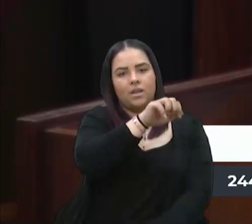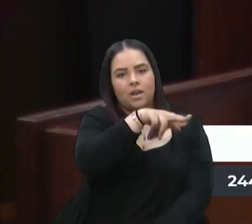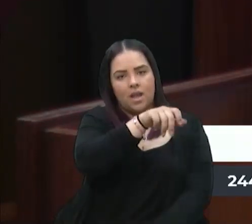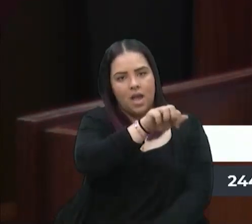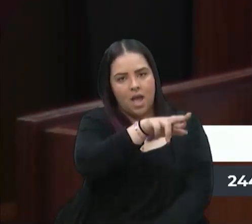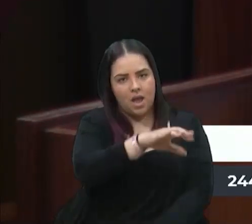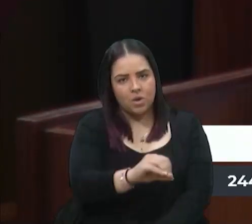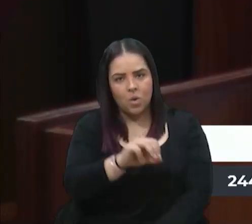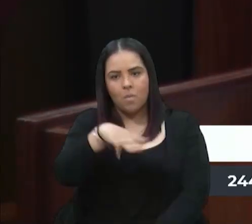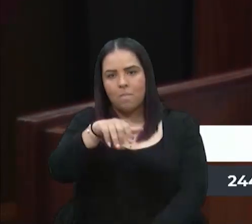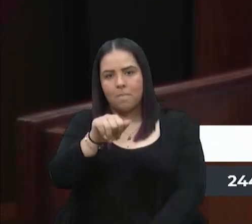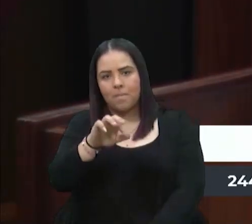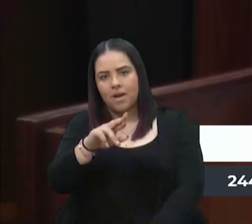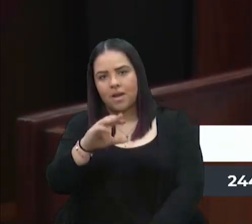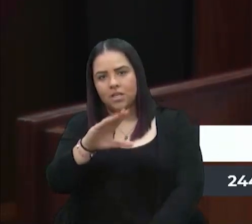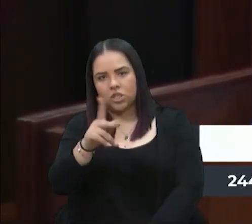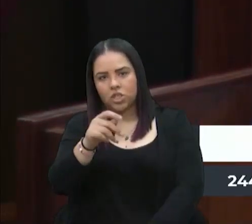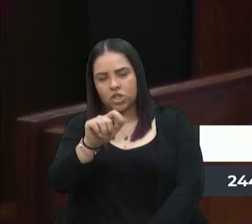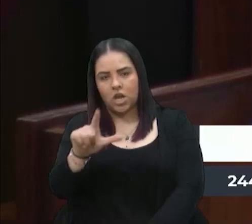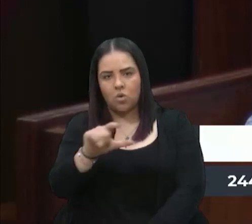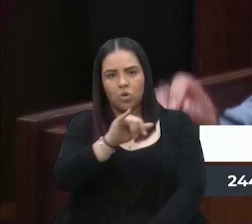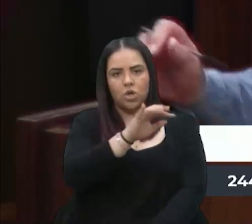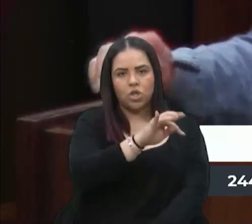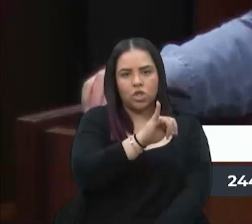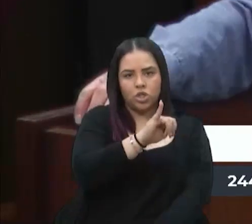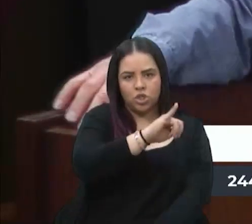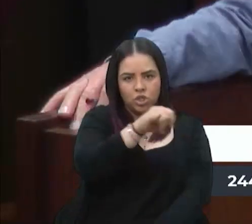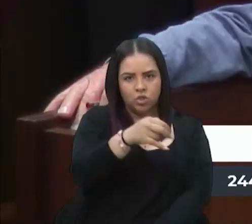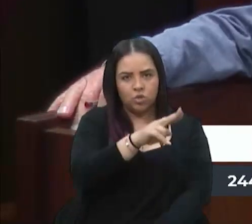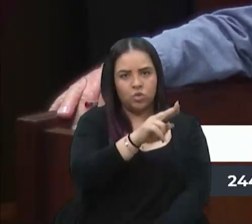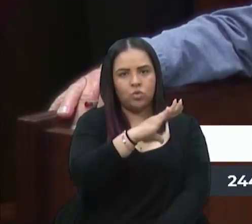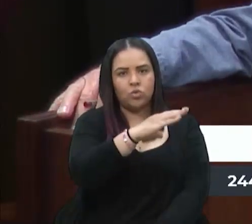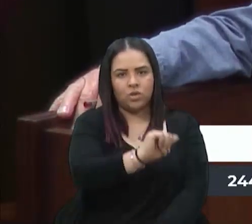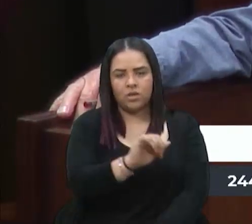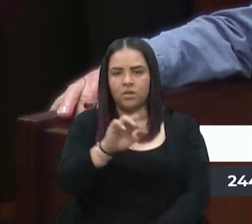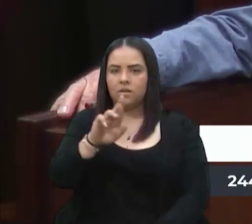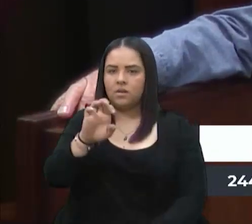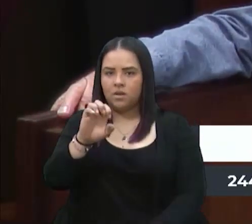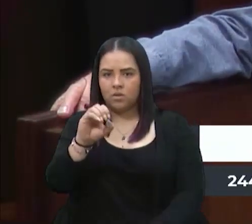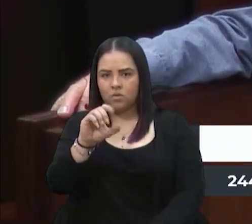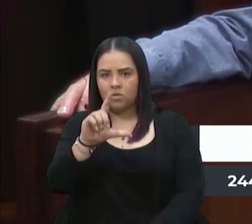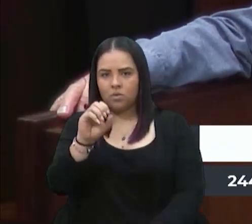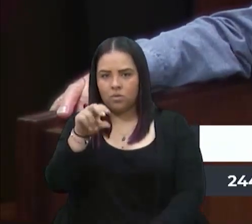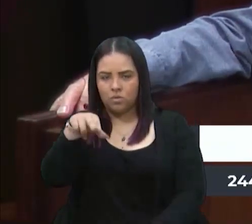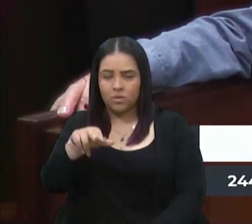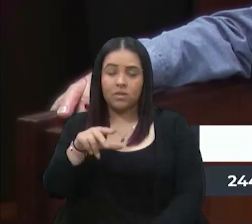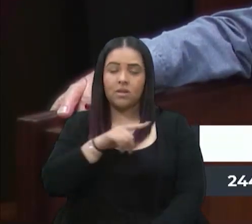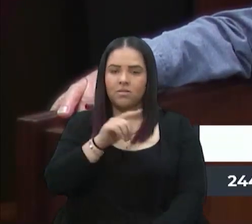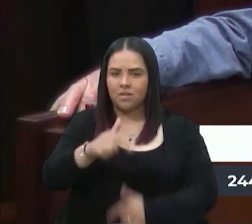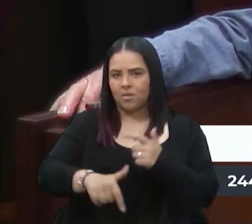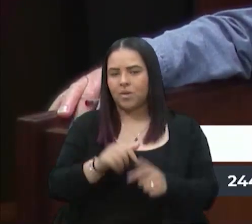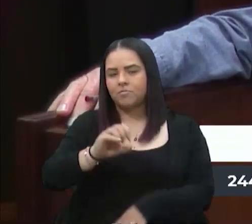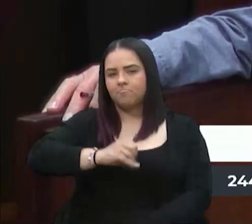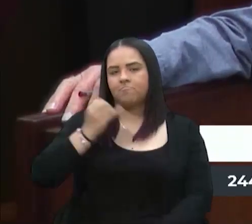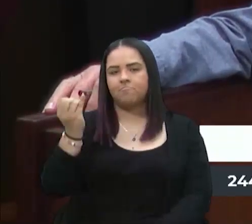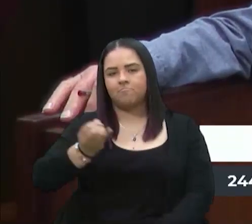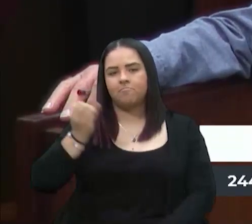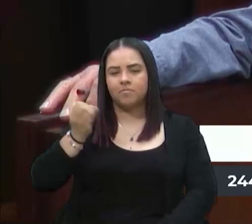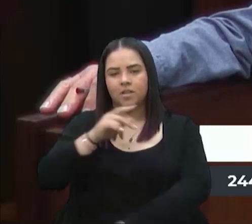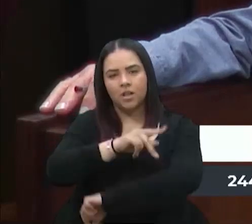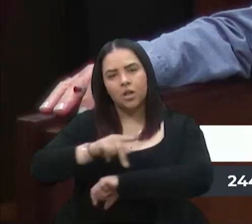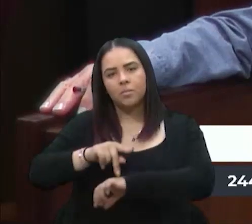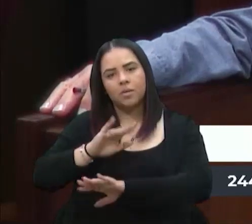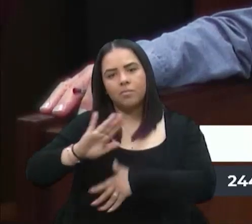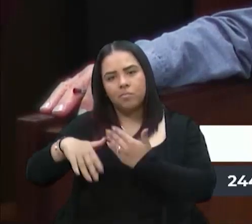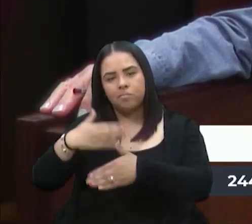Tijuca e do loteamento Riolão. Desenvolve um importante trabalho pedagógico com o intuito de contribuir com o